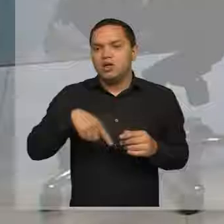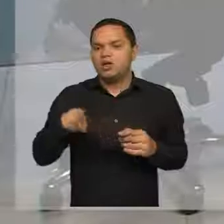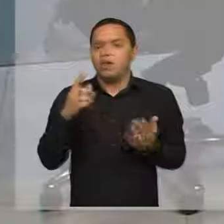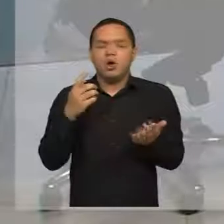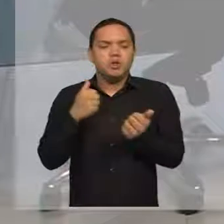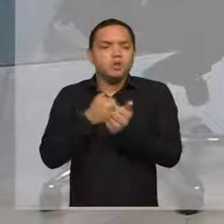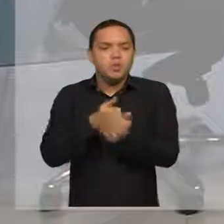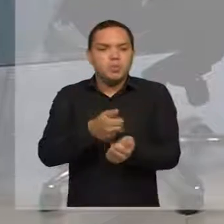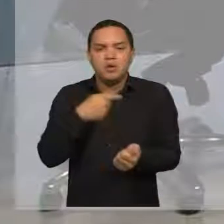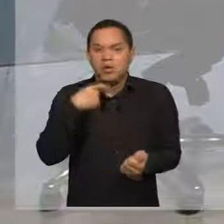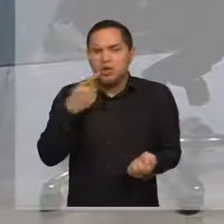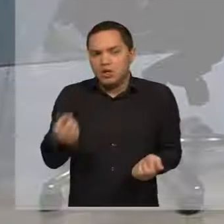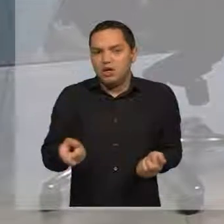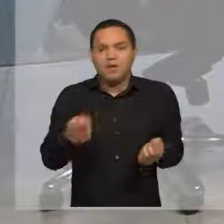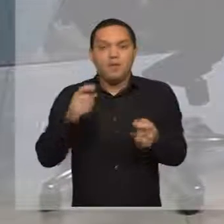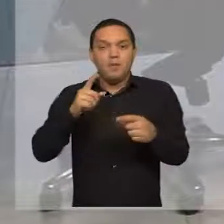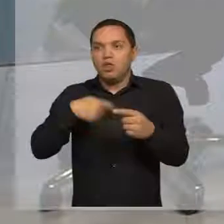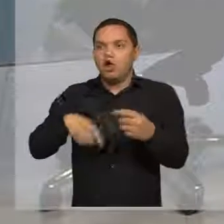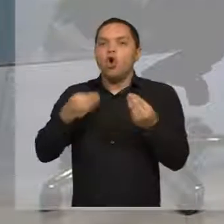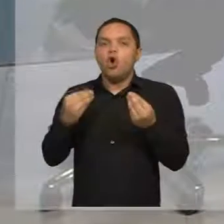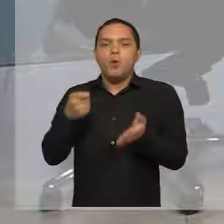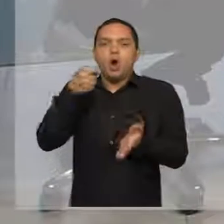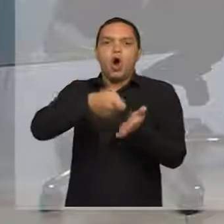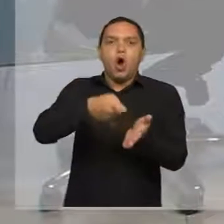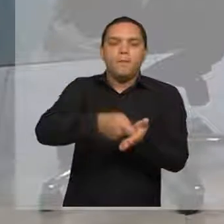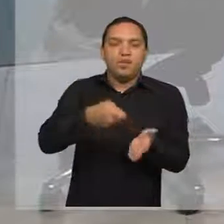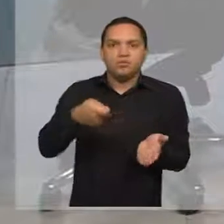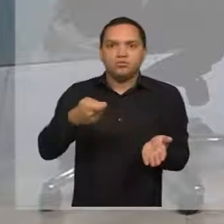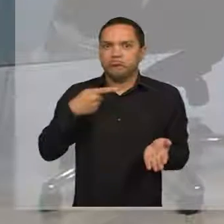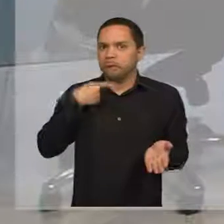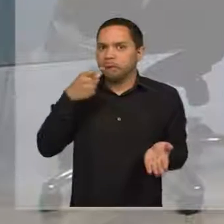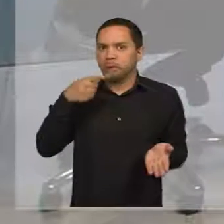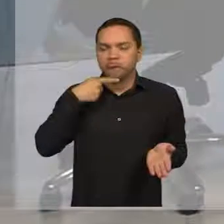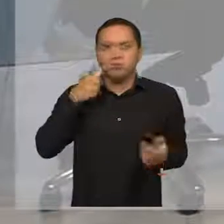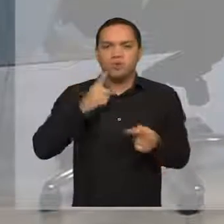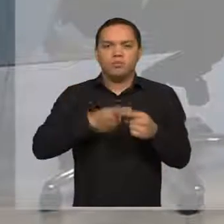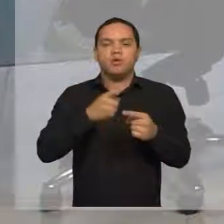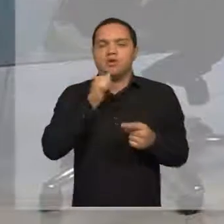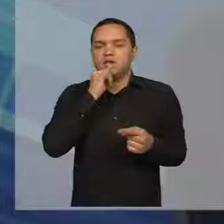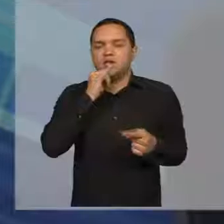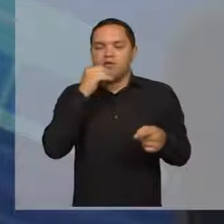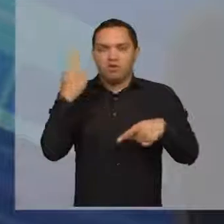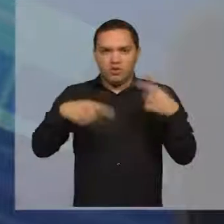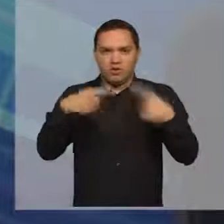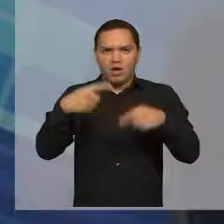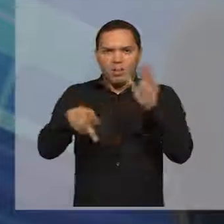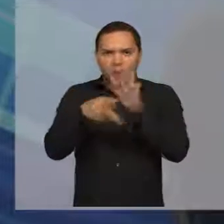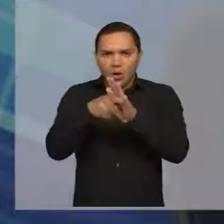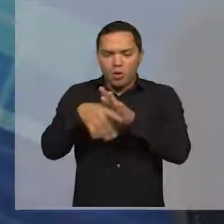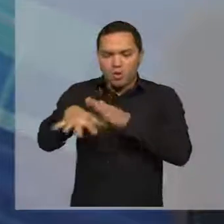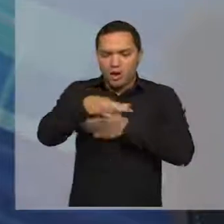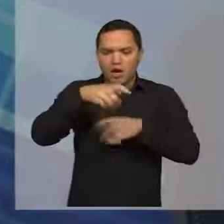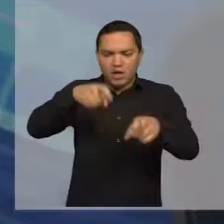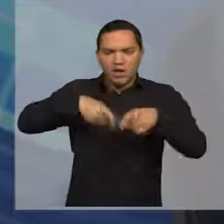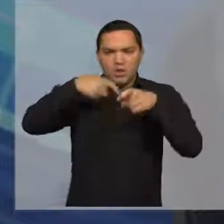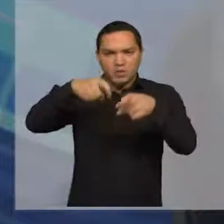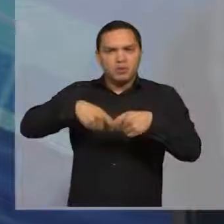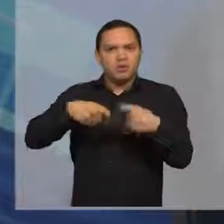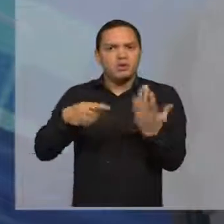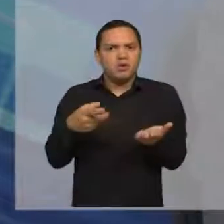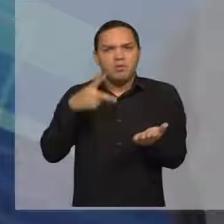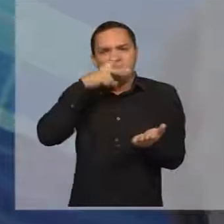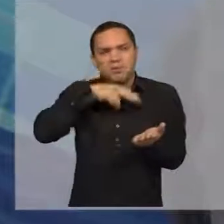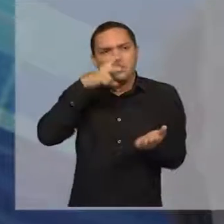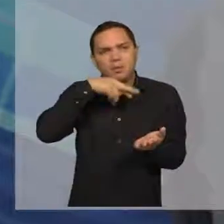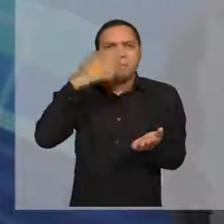cobrança fica até difícil, porque lá na frente, se a gente for cobrar, houve política voltada para a agricultura, houve, está aqui, permanecemos com